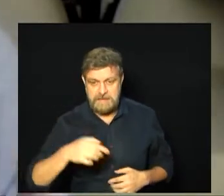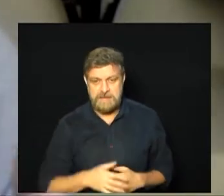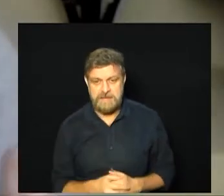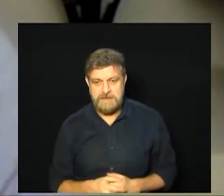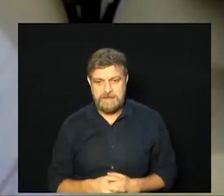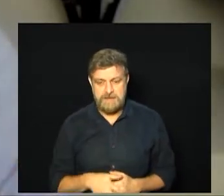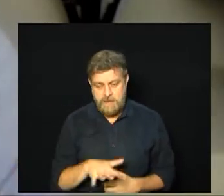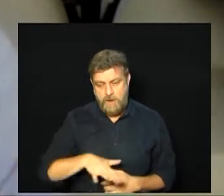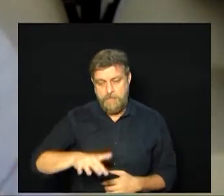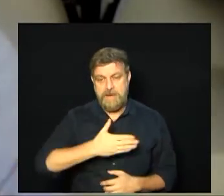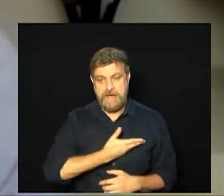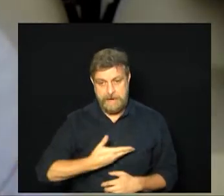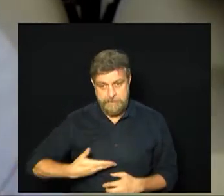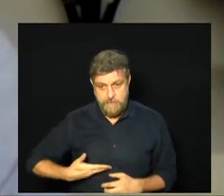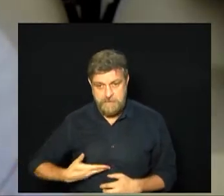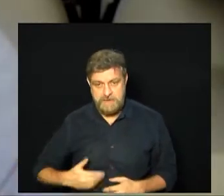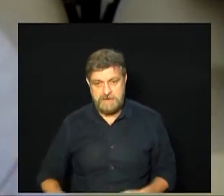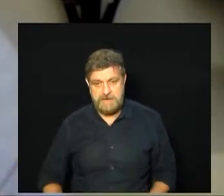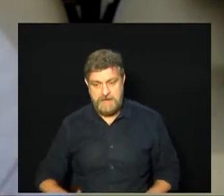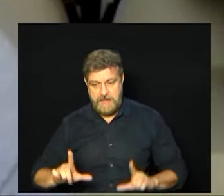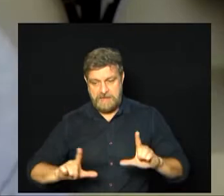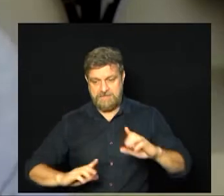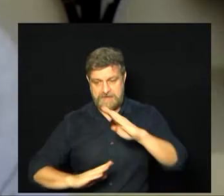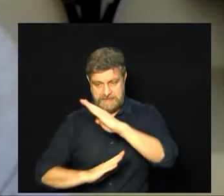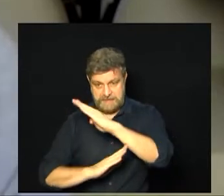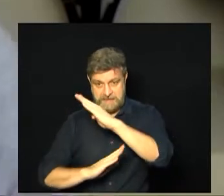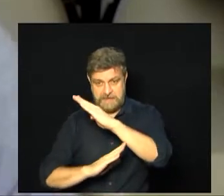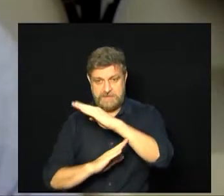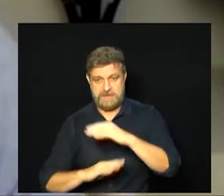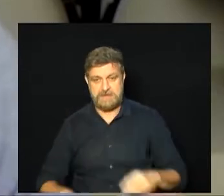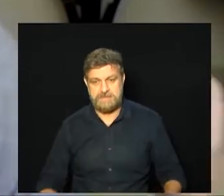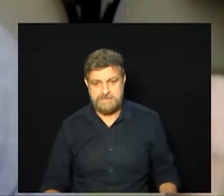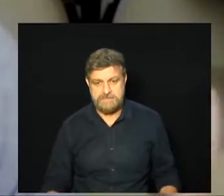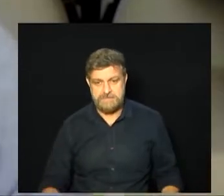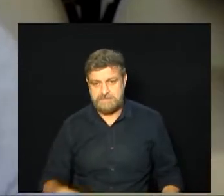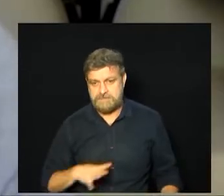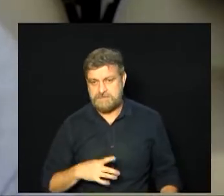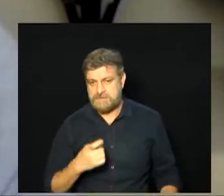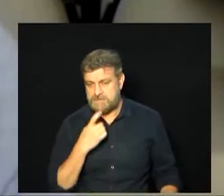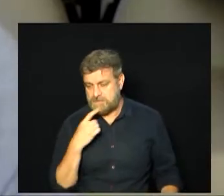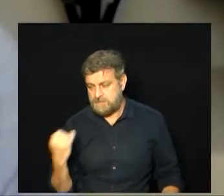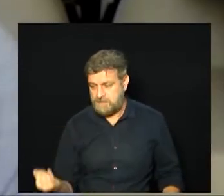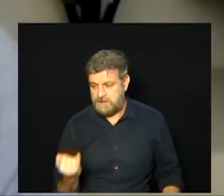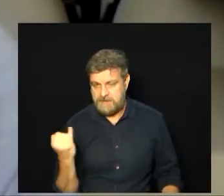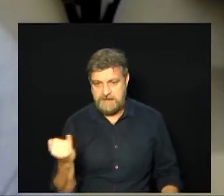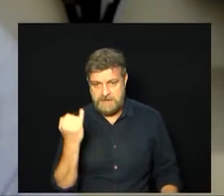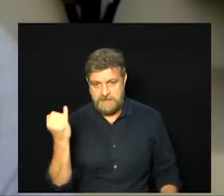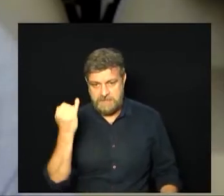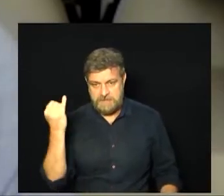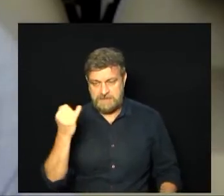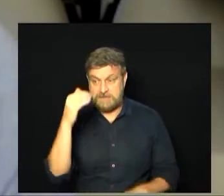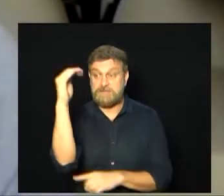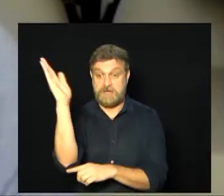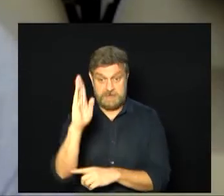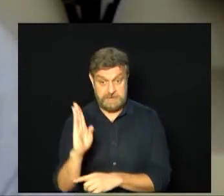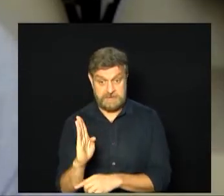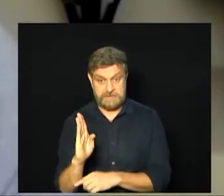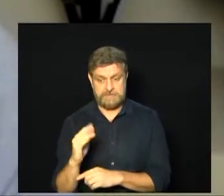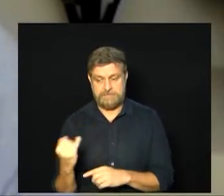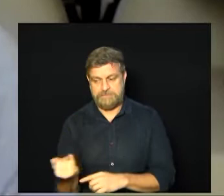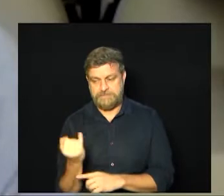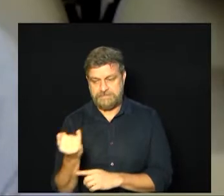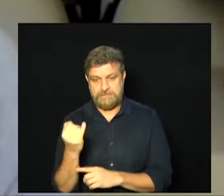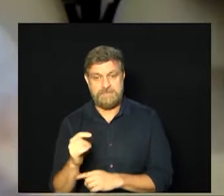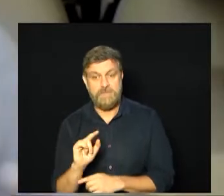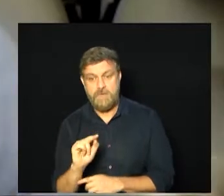poder público, que é a Câmara de Campinas, uma cidade importante do Brasil. Então, é muito importante para que a